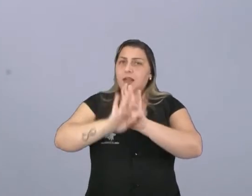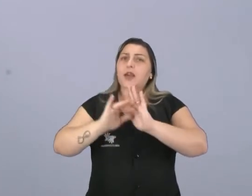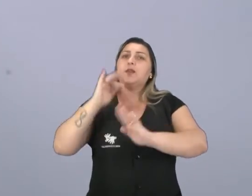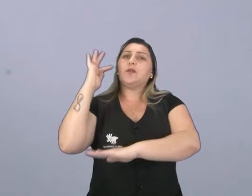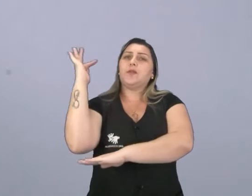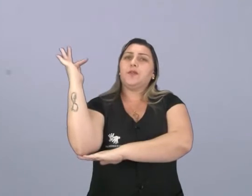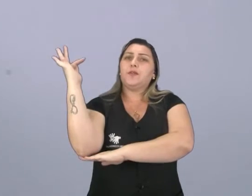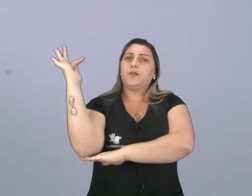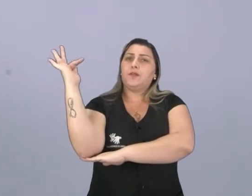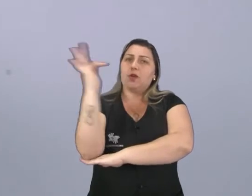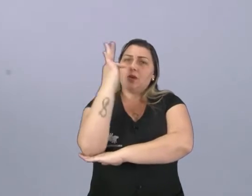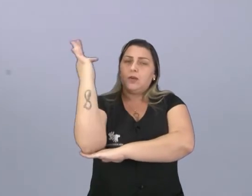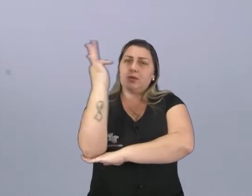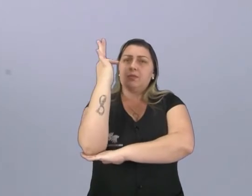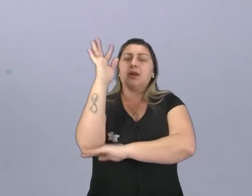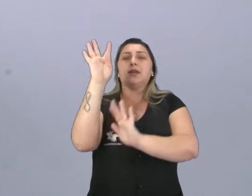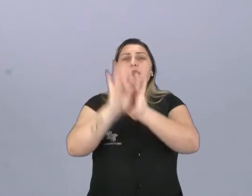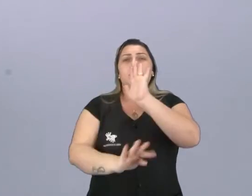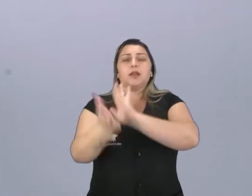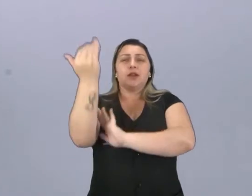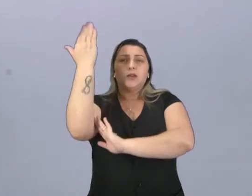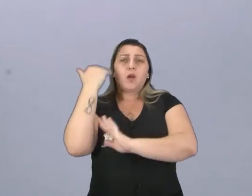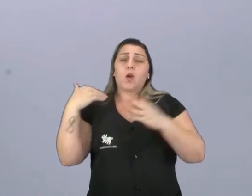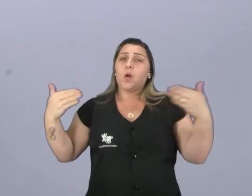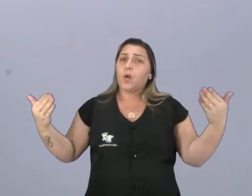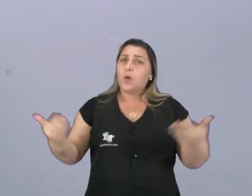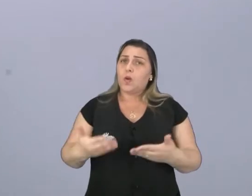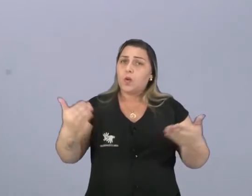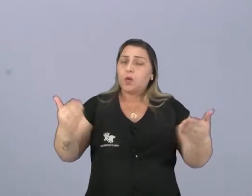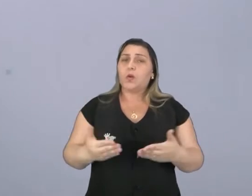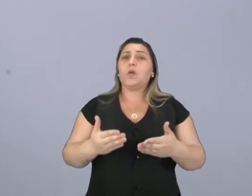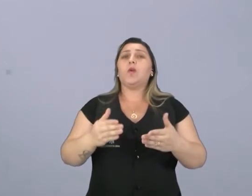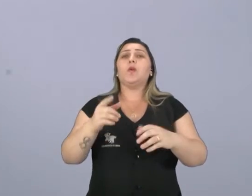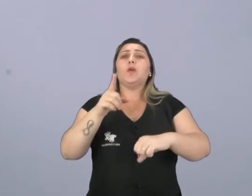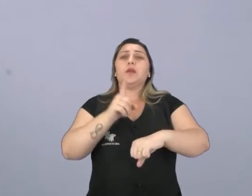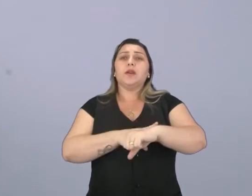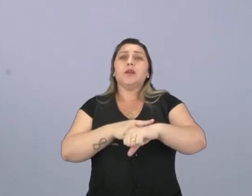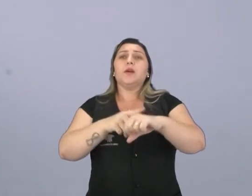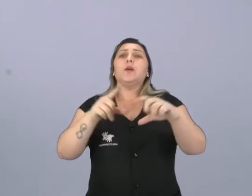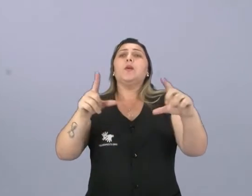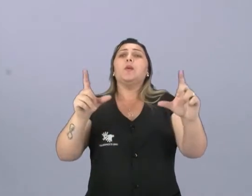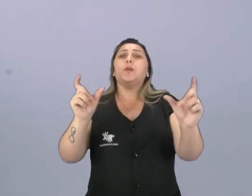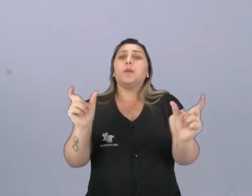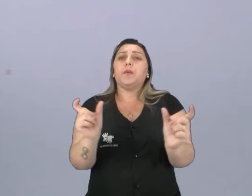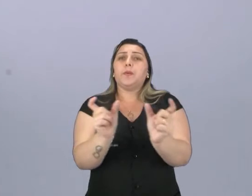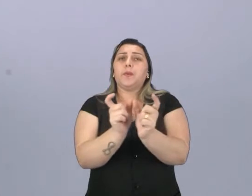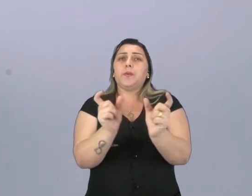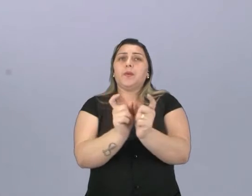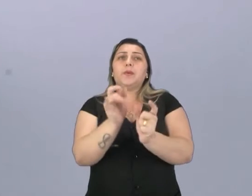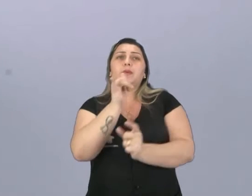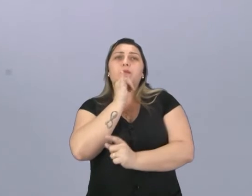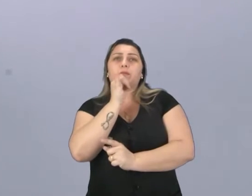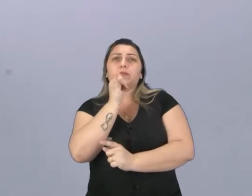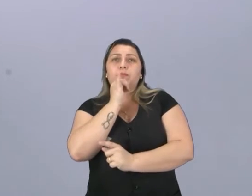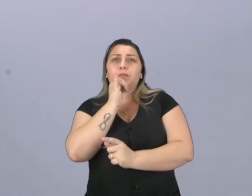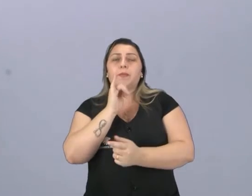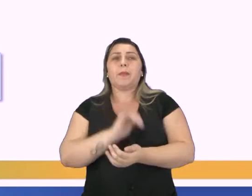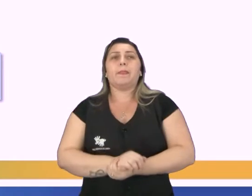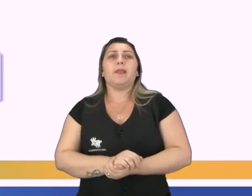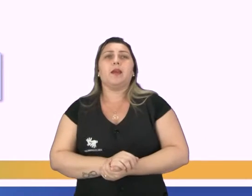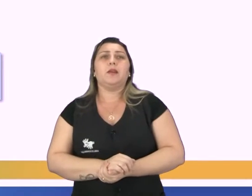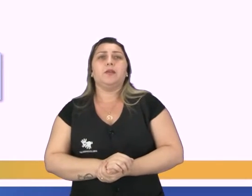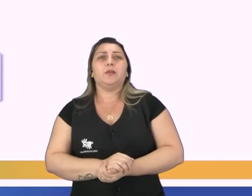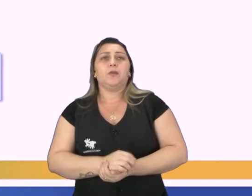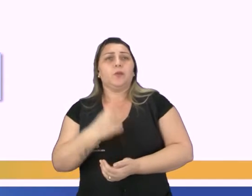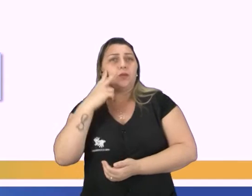mais antigos. Nós usamos hoje muito o tempo composto, uma locução. Olhem o exemplo, como nós usamos no dia a